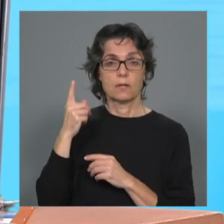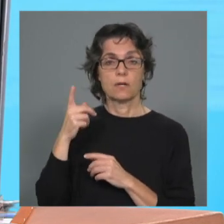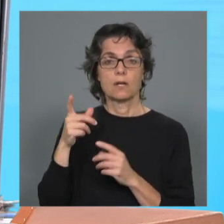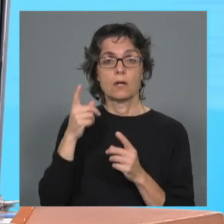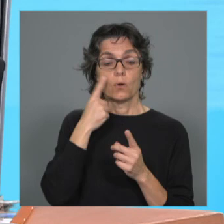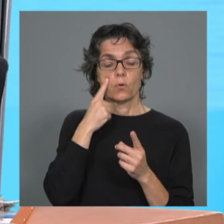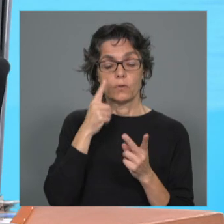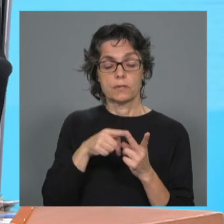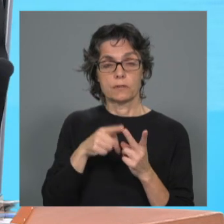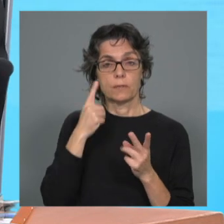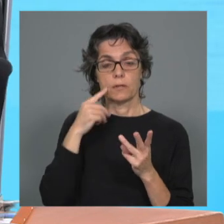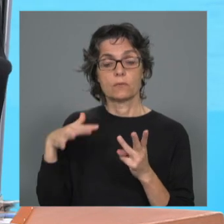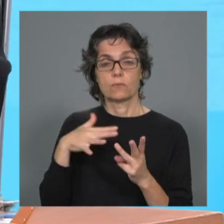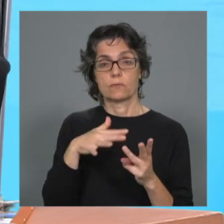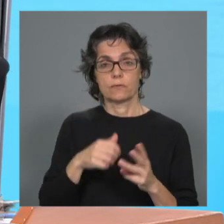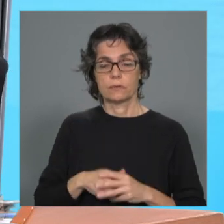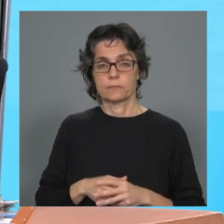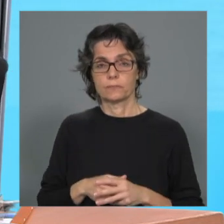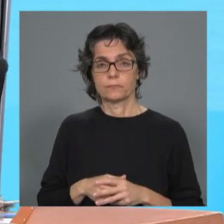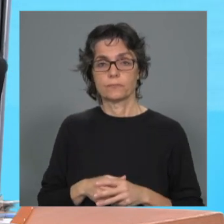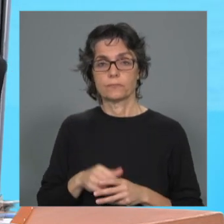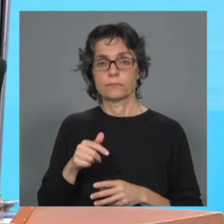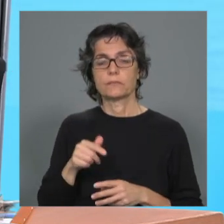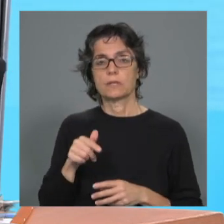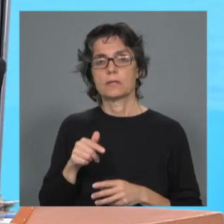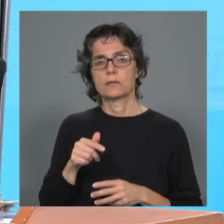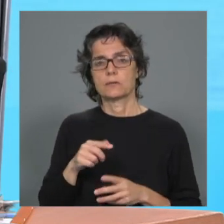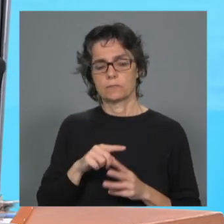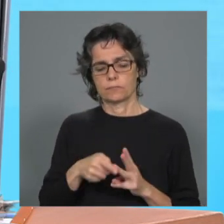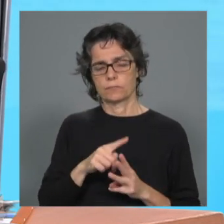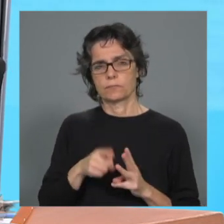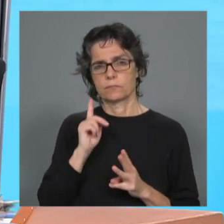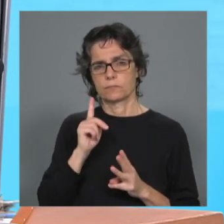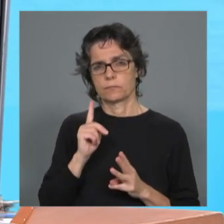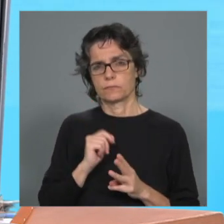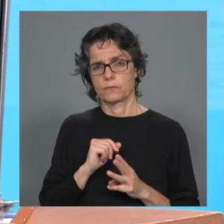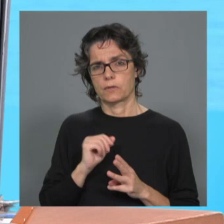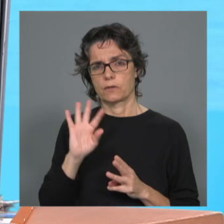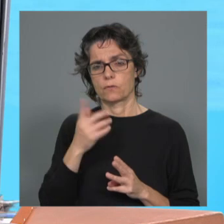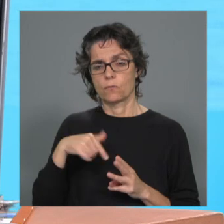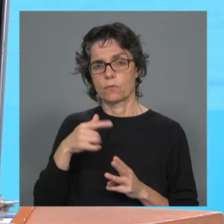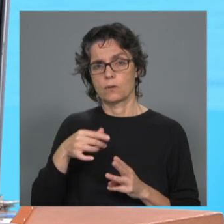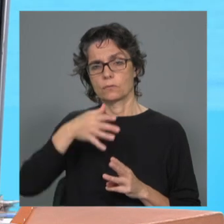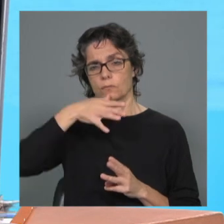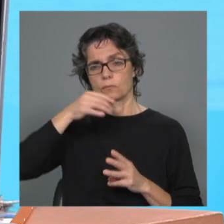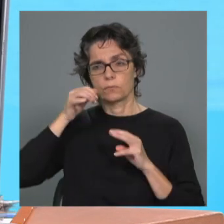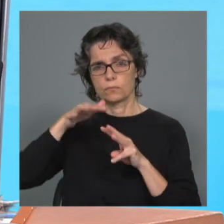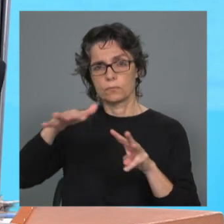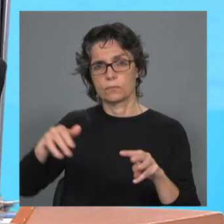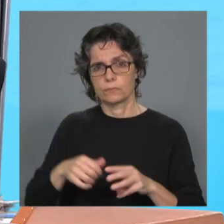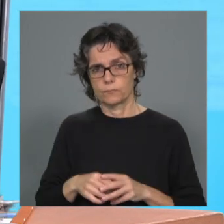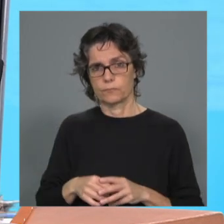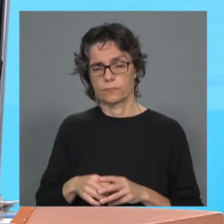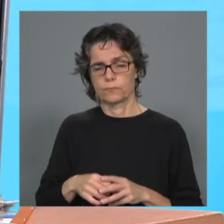conhecimento e o seguimento. São 3 elementos fundamentais em qualquer ação pastoral que se desenvolva. Escutar